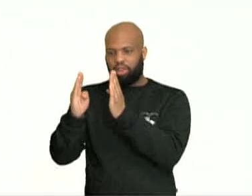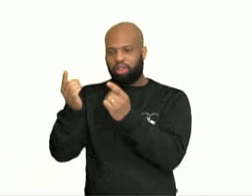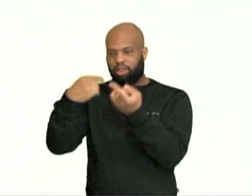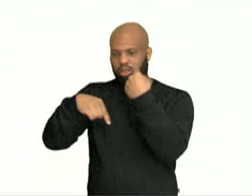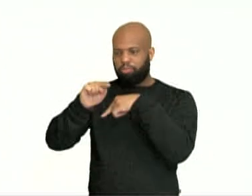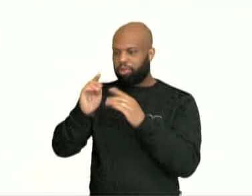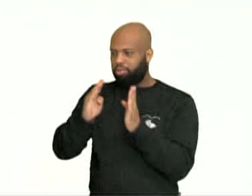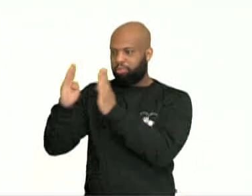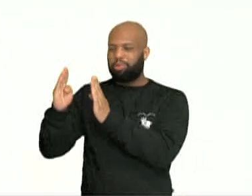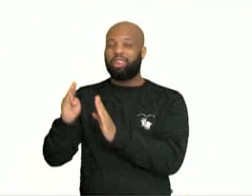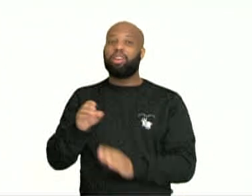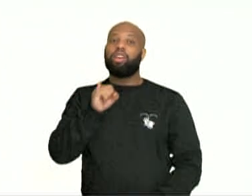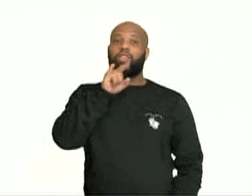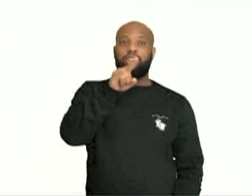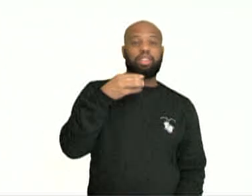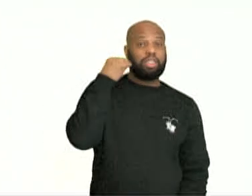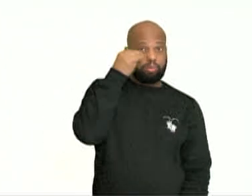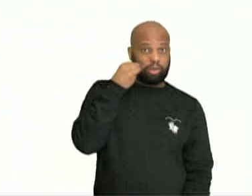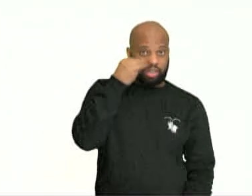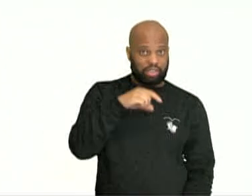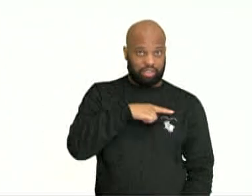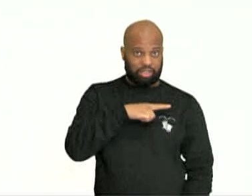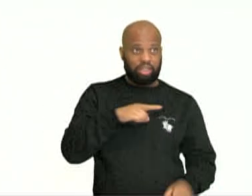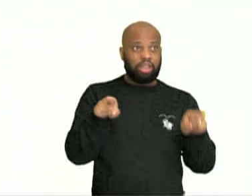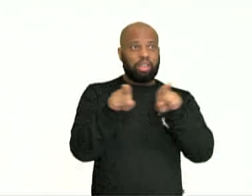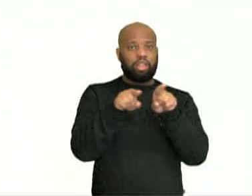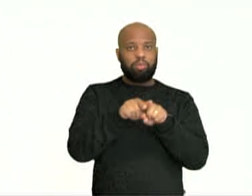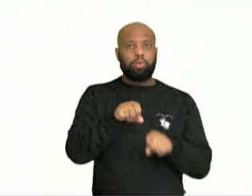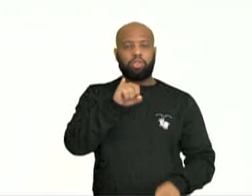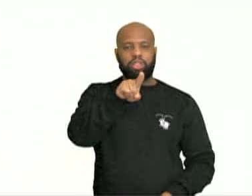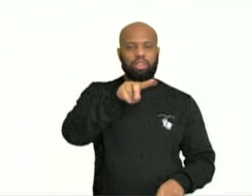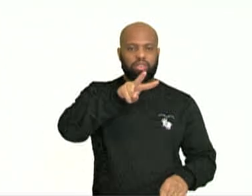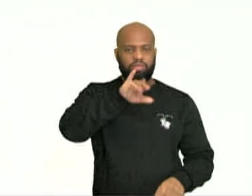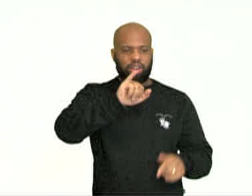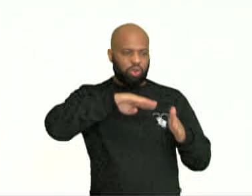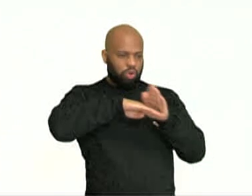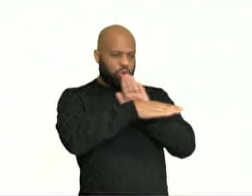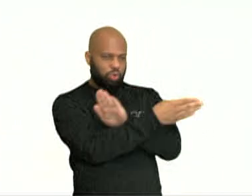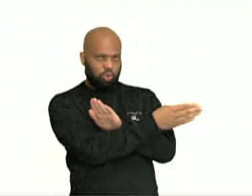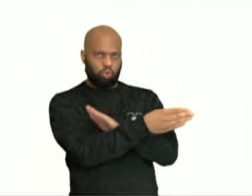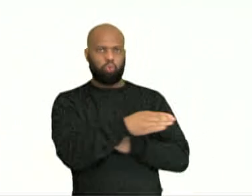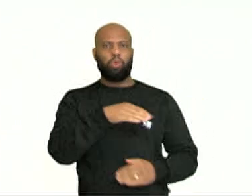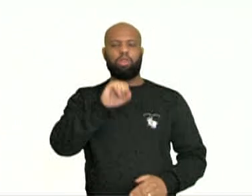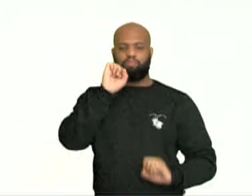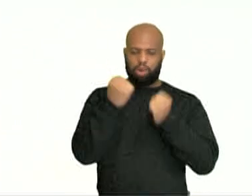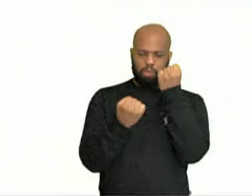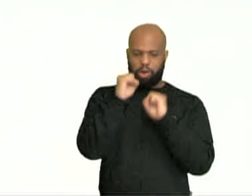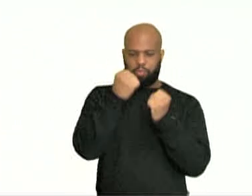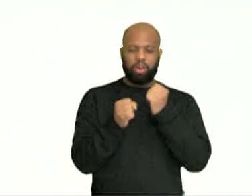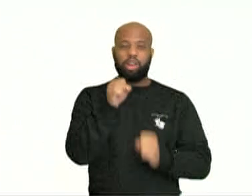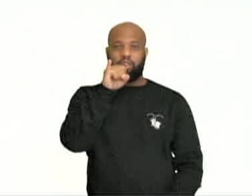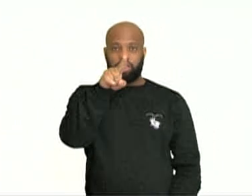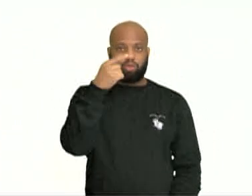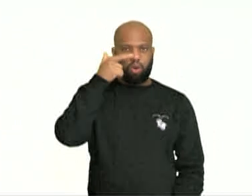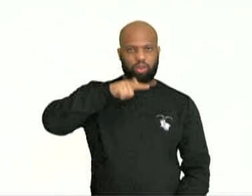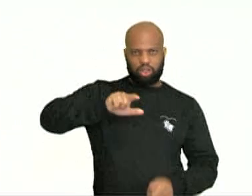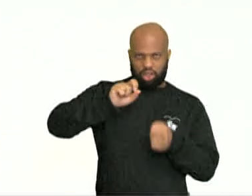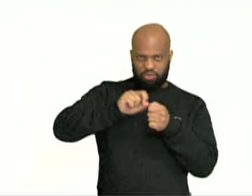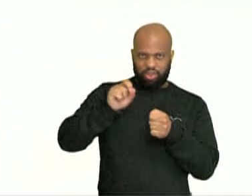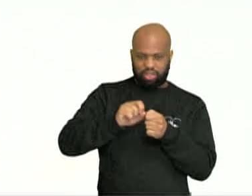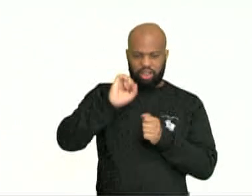você vai adquirindo experiência e conforme você vai se acostumando com aqueles exercícios. Quando você consegue realizar um exercício